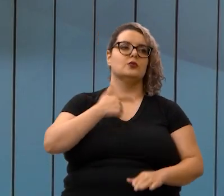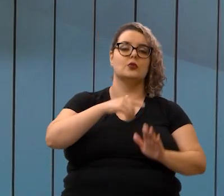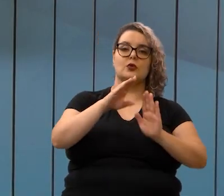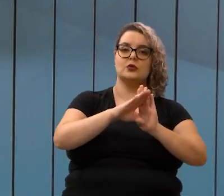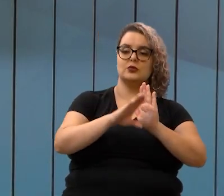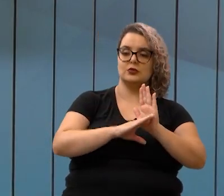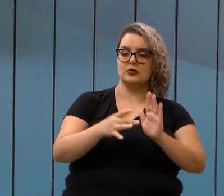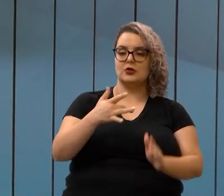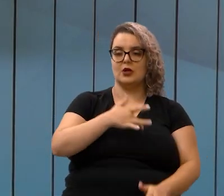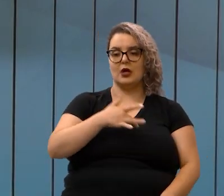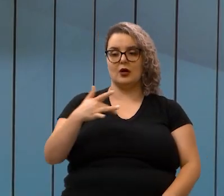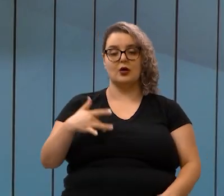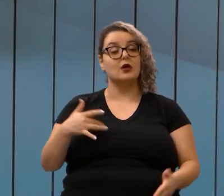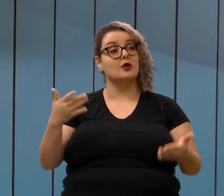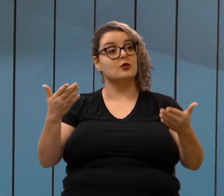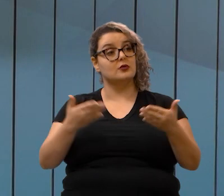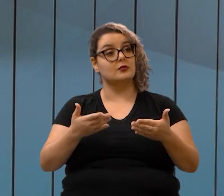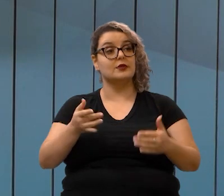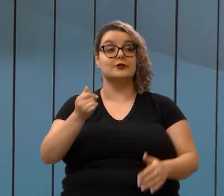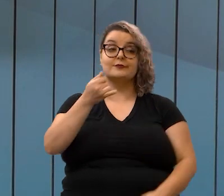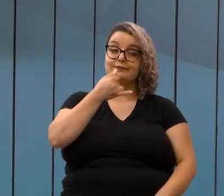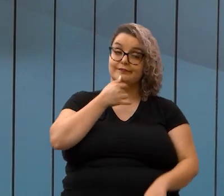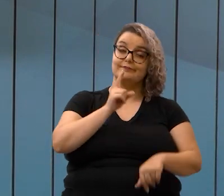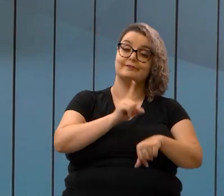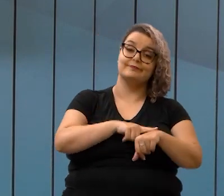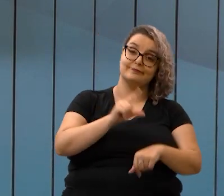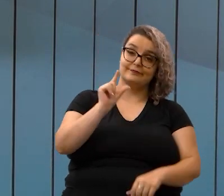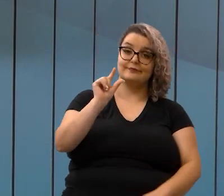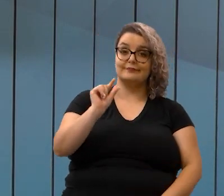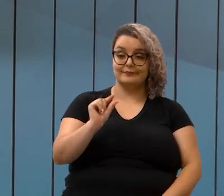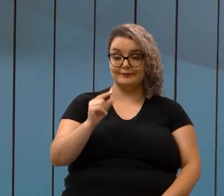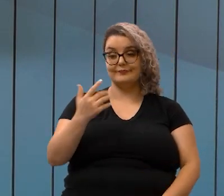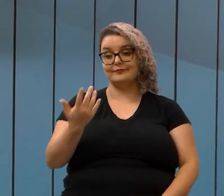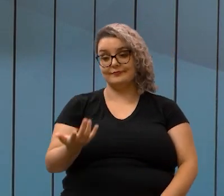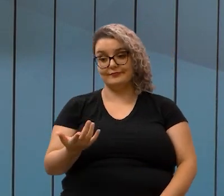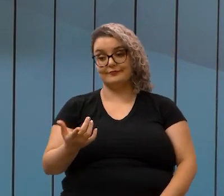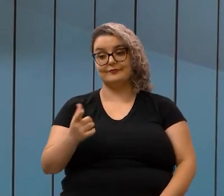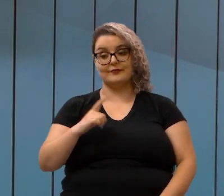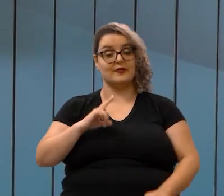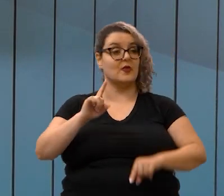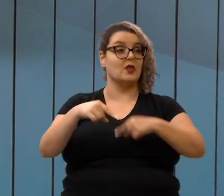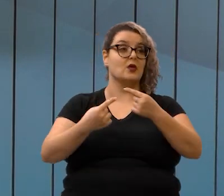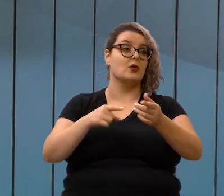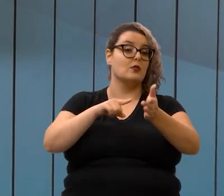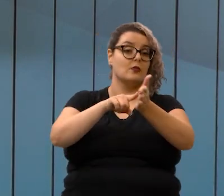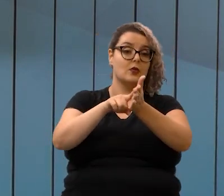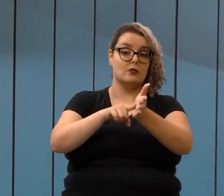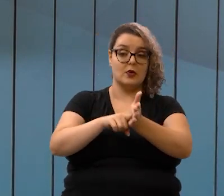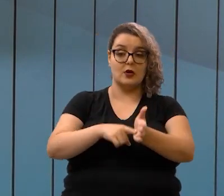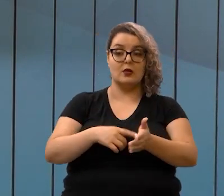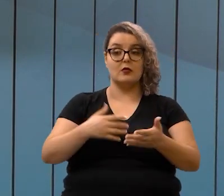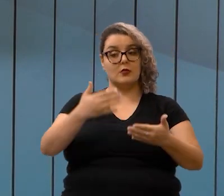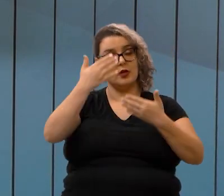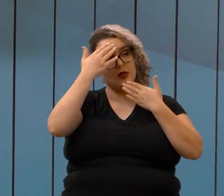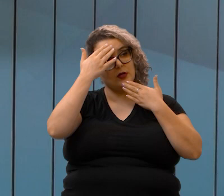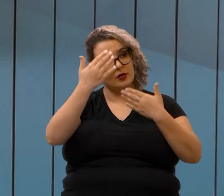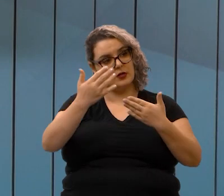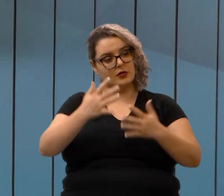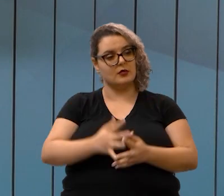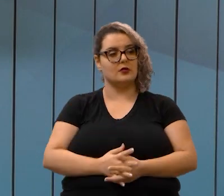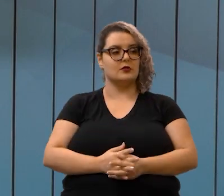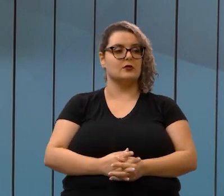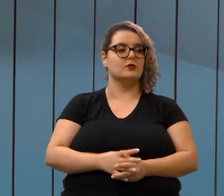aqui no nosso quadro no Saúde Agora. Infelizmente, o nosso tempo está contado, né? Eu teria muitas outras questões, mas eu